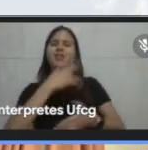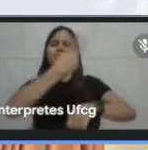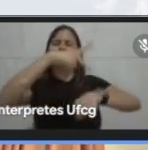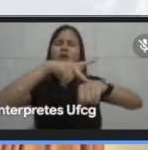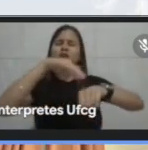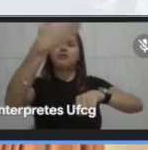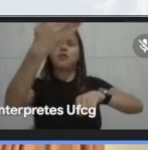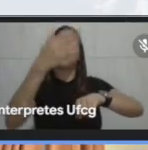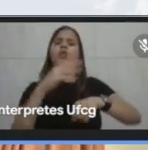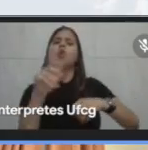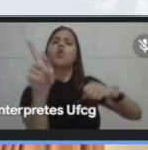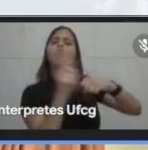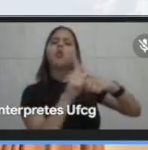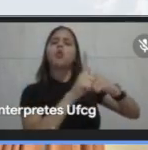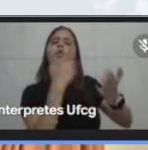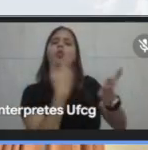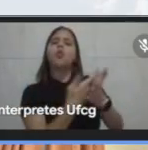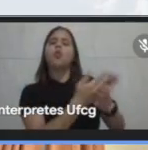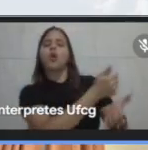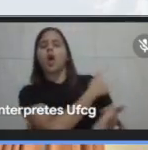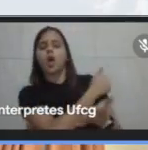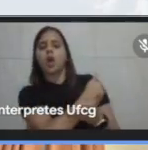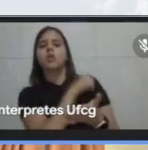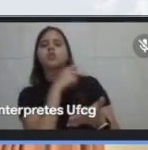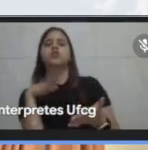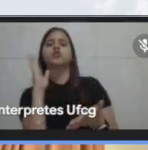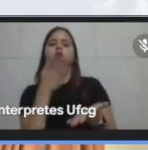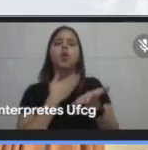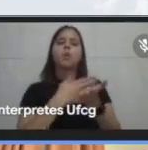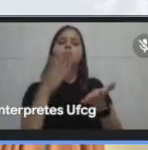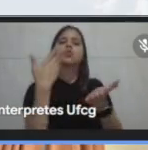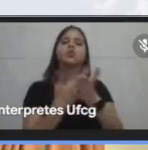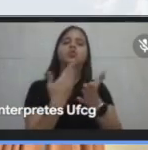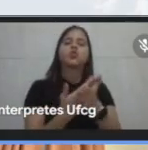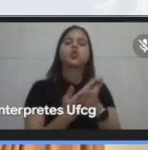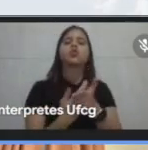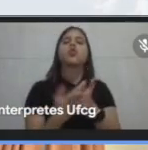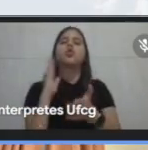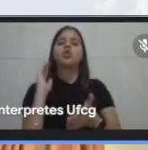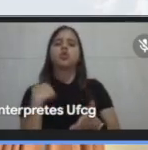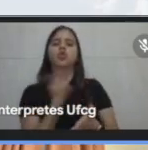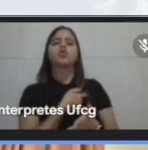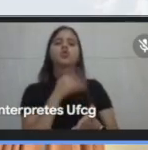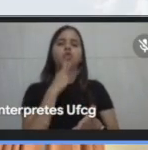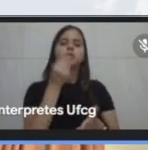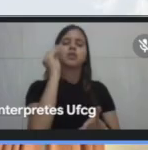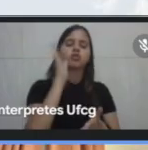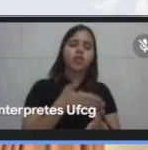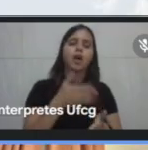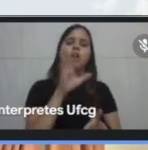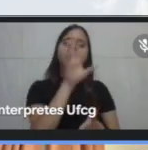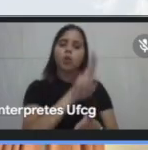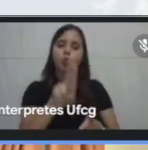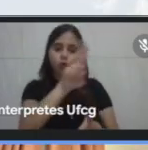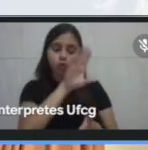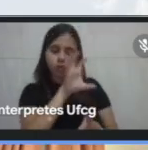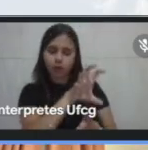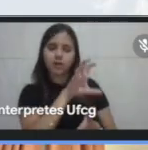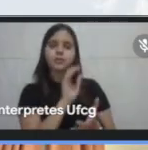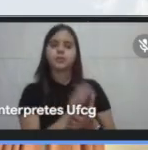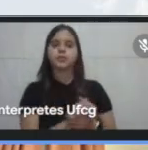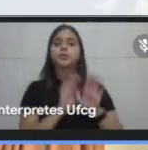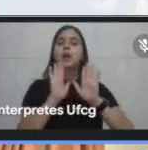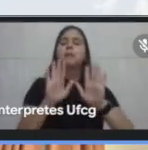um aluno de graduação já tinha iniciado alguns estudos nessa área, então a gente tem algum conhecimento, então a gente preferiu pegar essa área como área piloto.